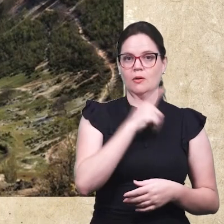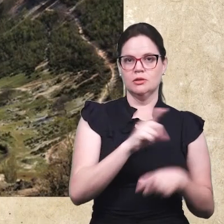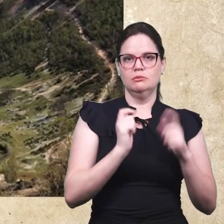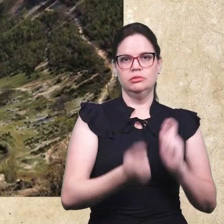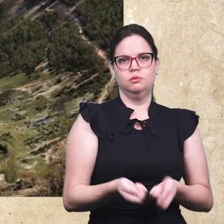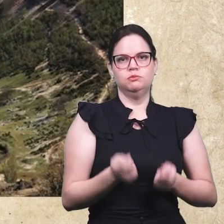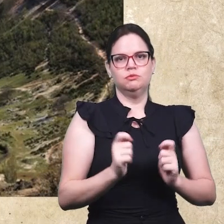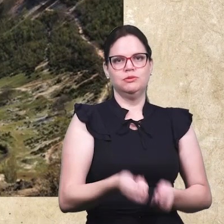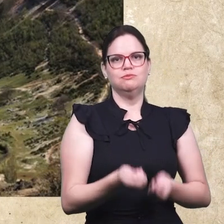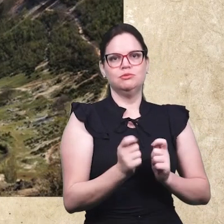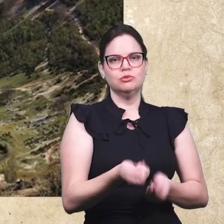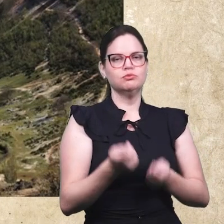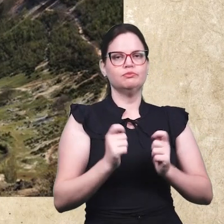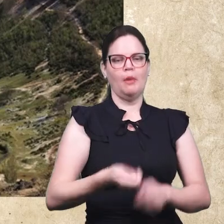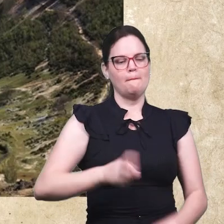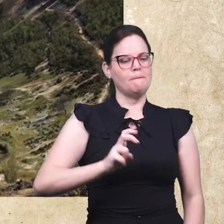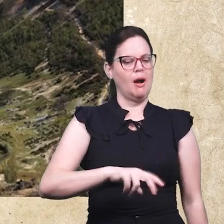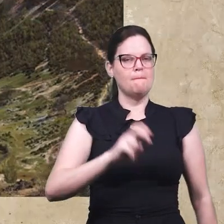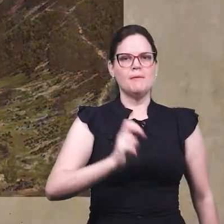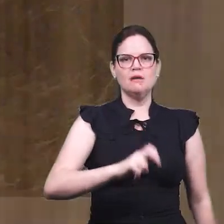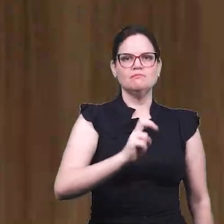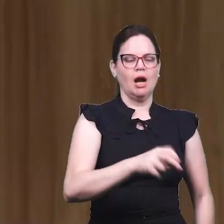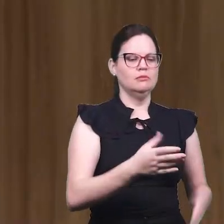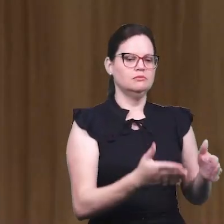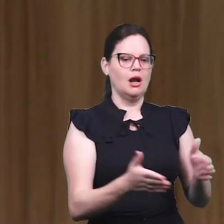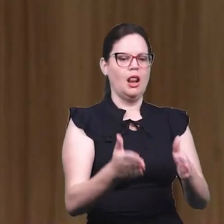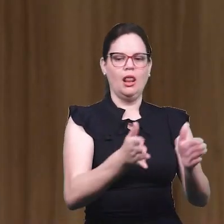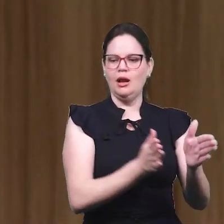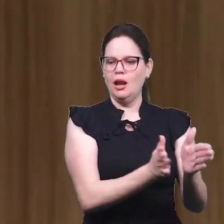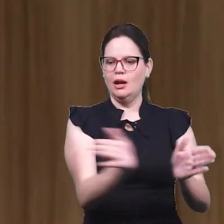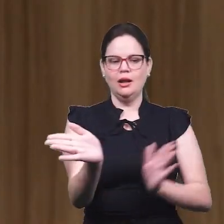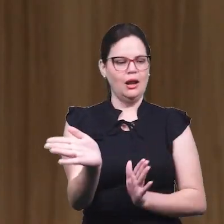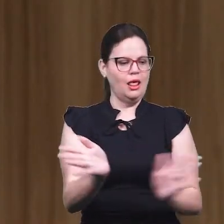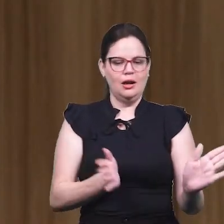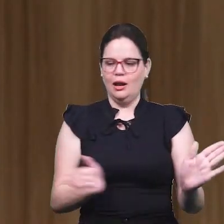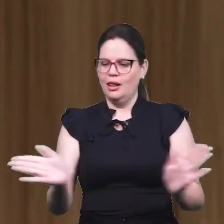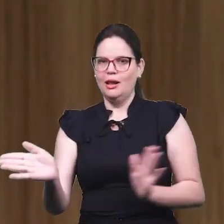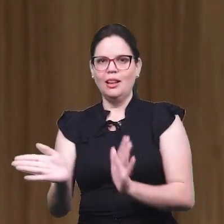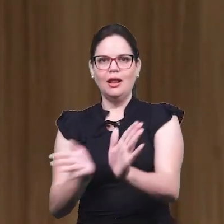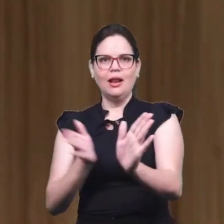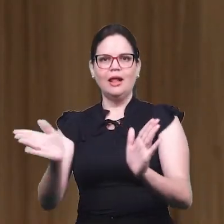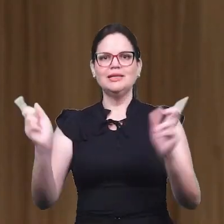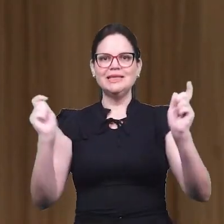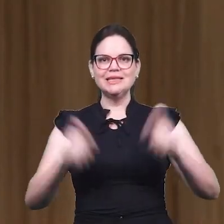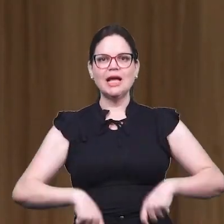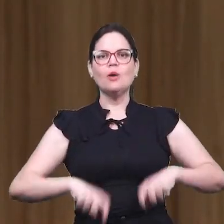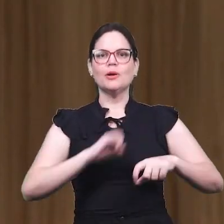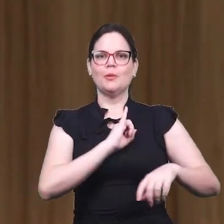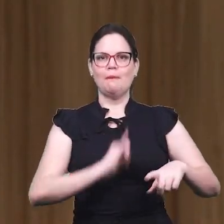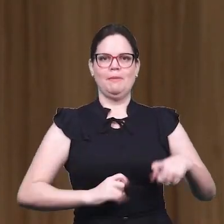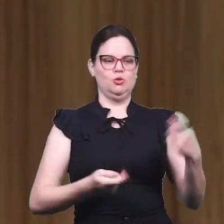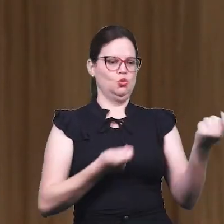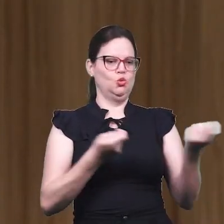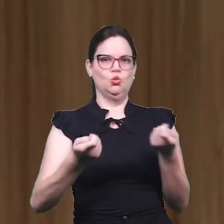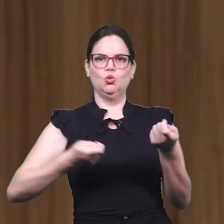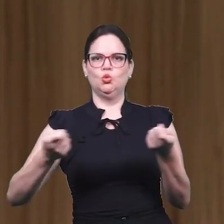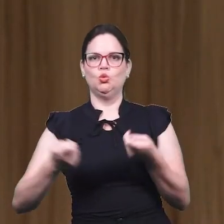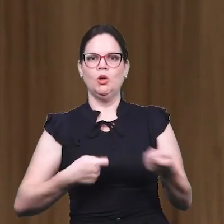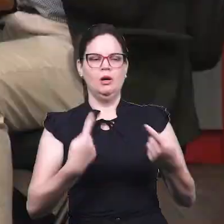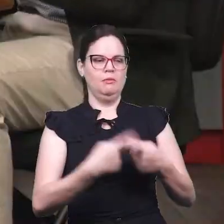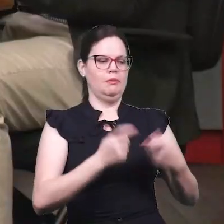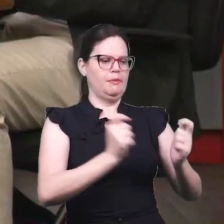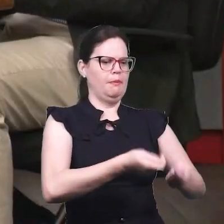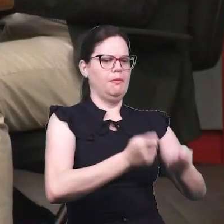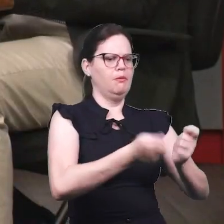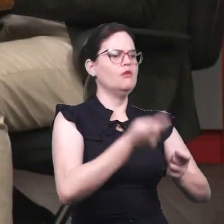um acesso facilitado a todos os territórios que eram dominados pelo Império Romano. Somando o